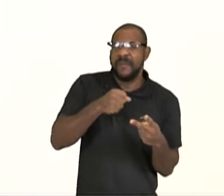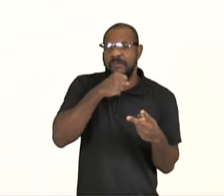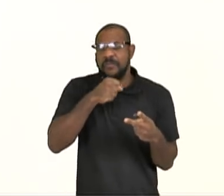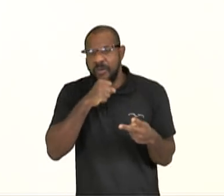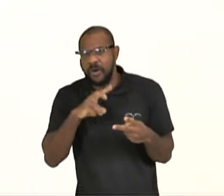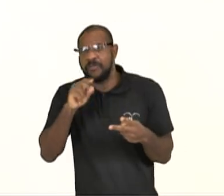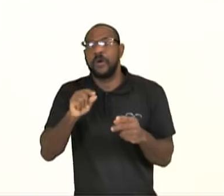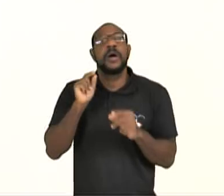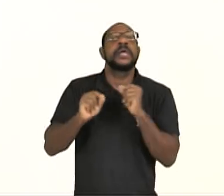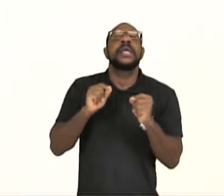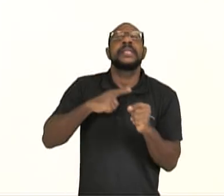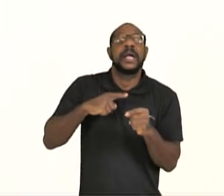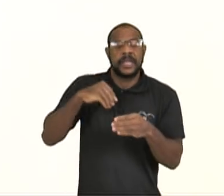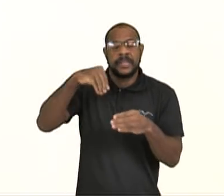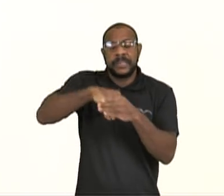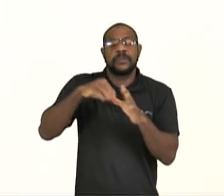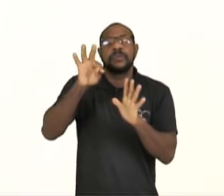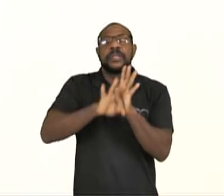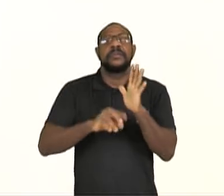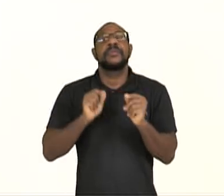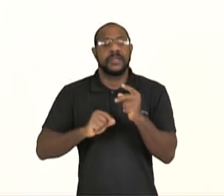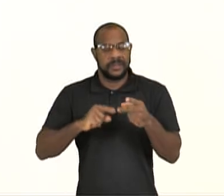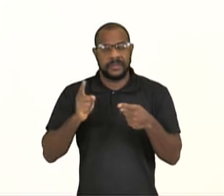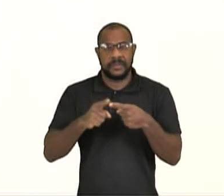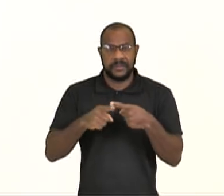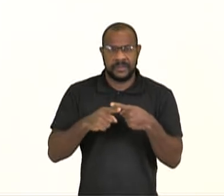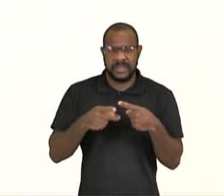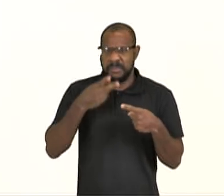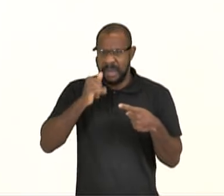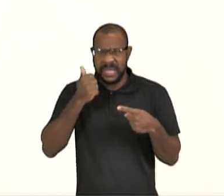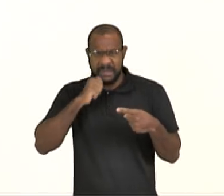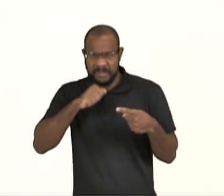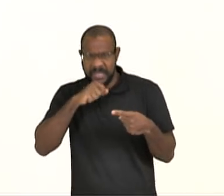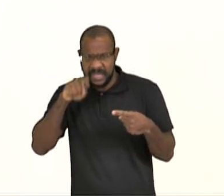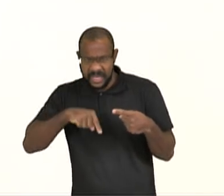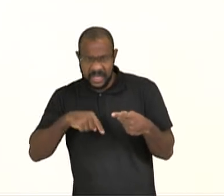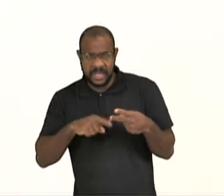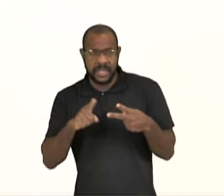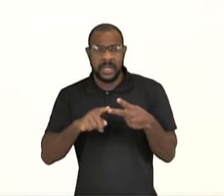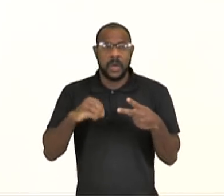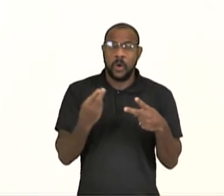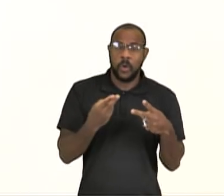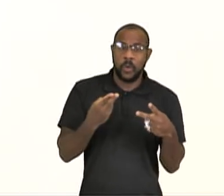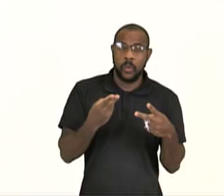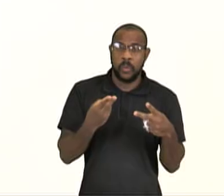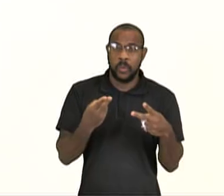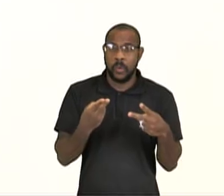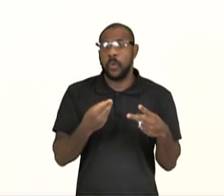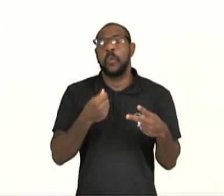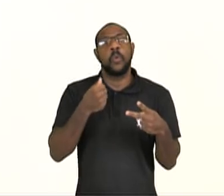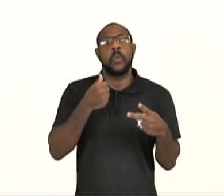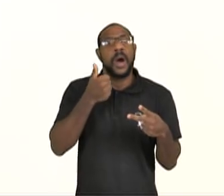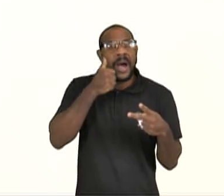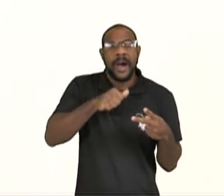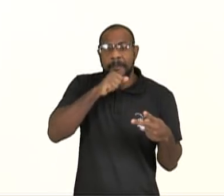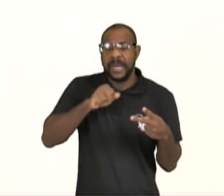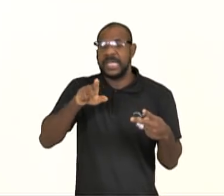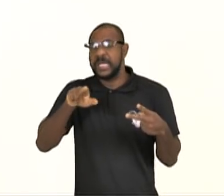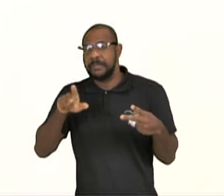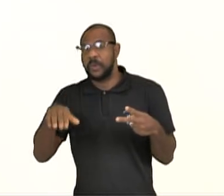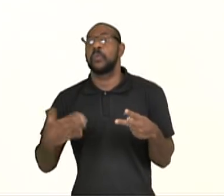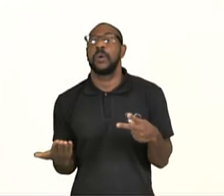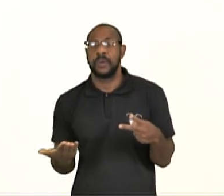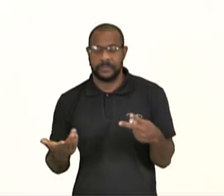ele fala nesse texto? Ele fala sobre o pai e a mãe ou ele fala sobre a mãe e o irmão? Anota